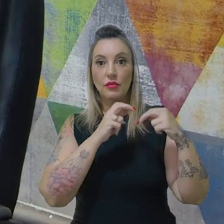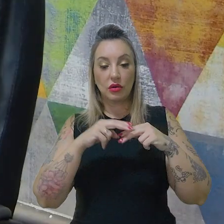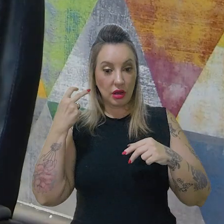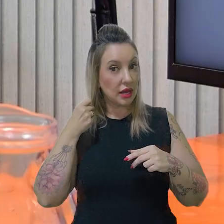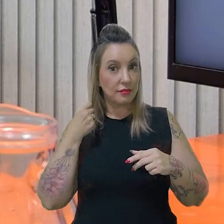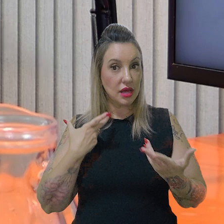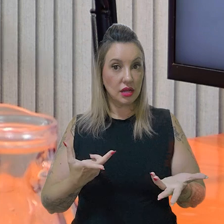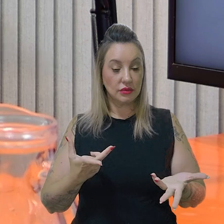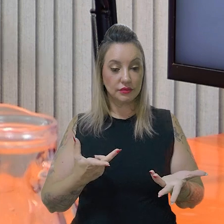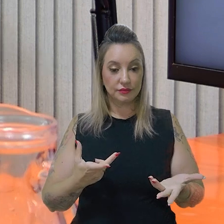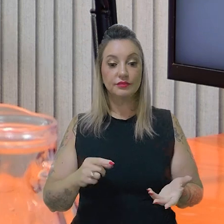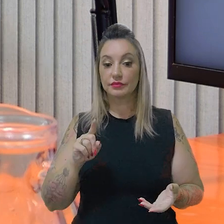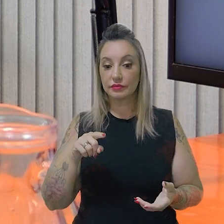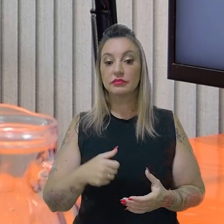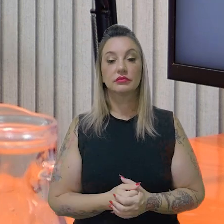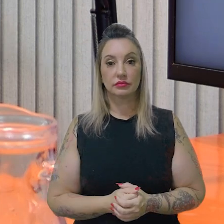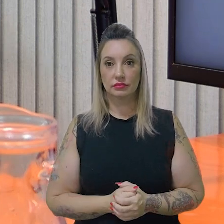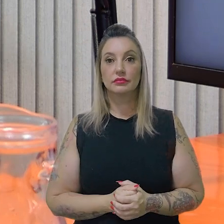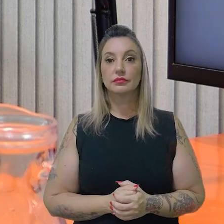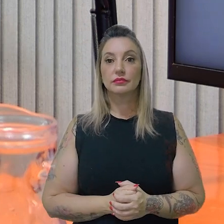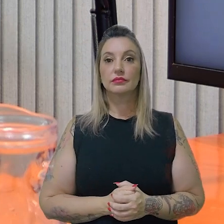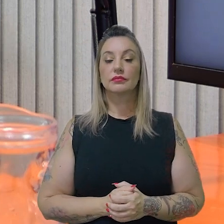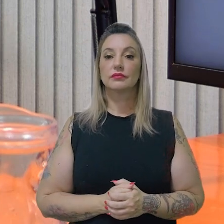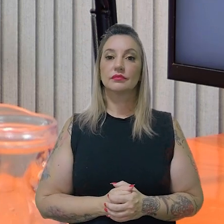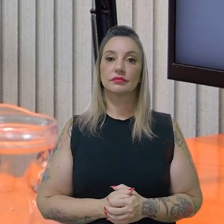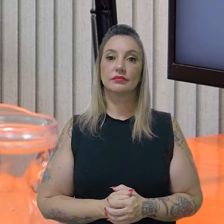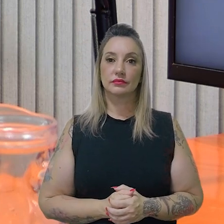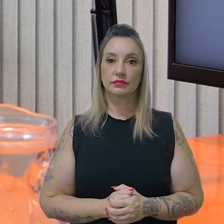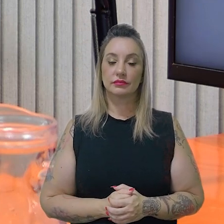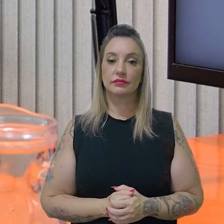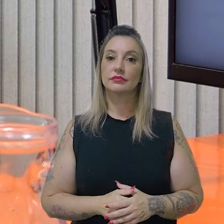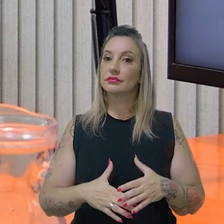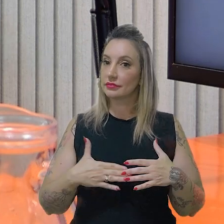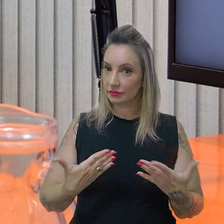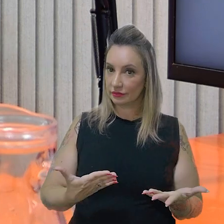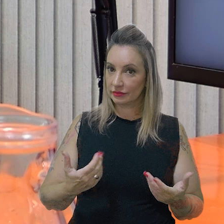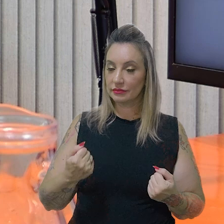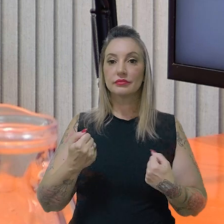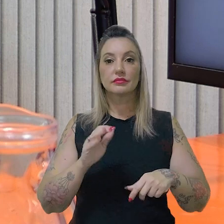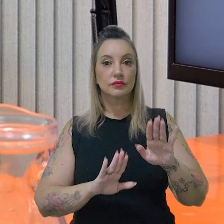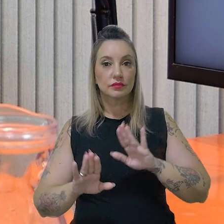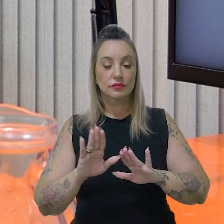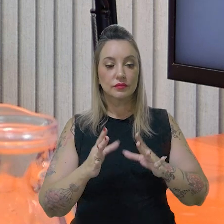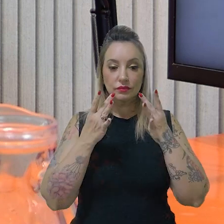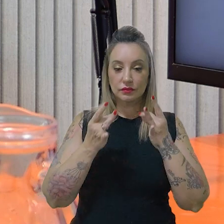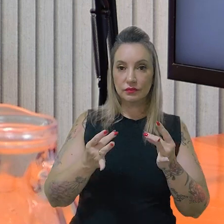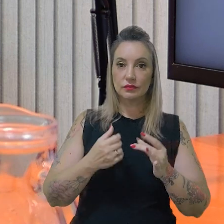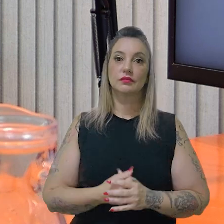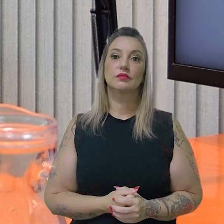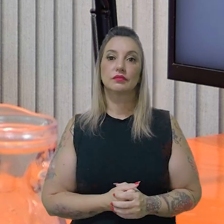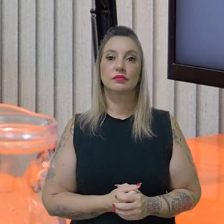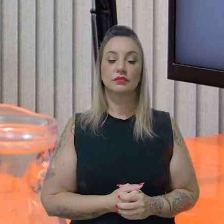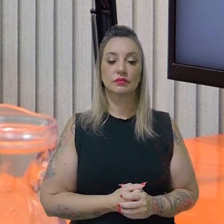resp é uma responsabilidade tremenda né então tem que ter tem que ter cuidado tem que ter um olhar tem que